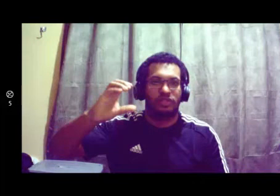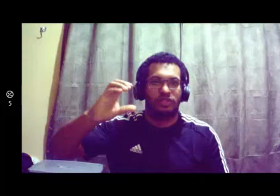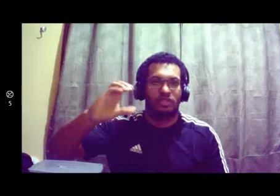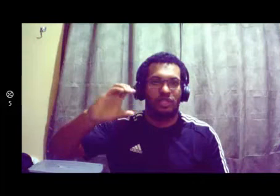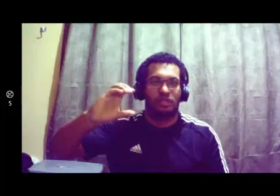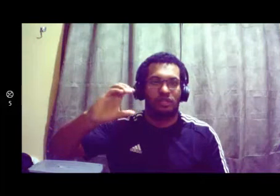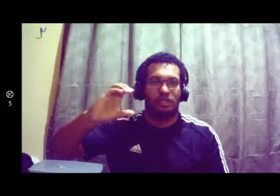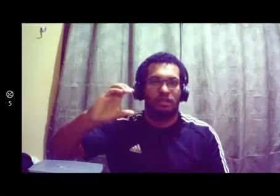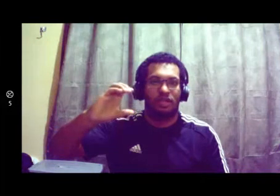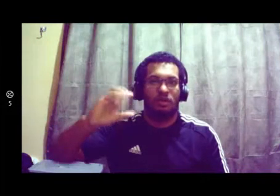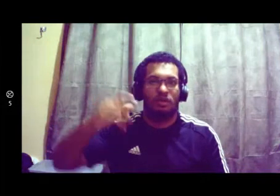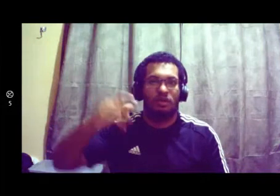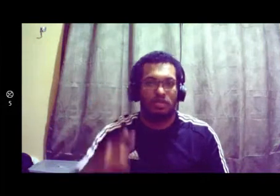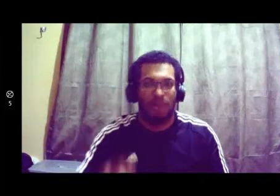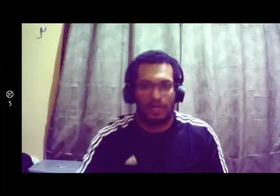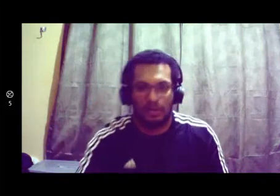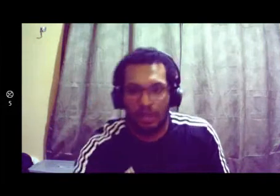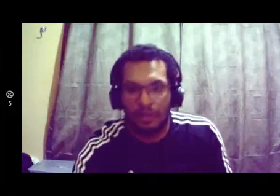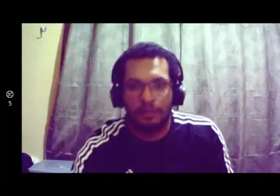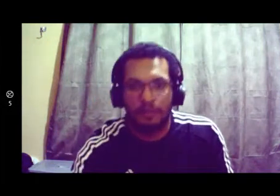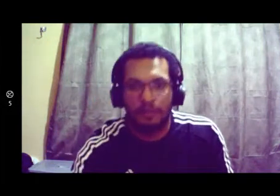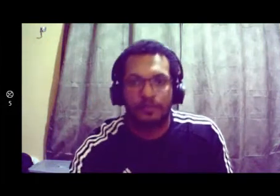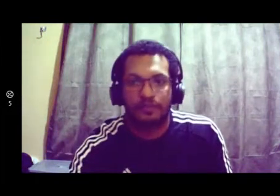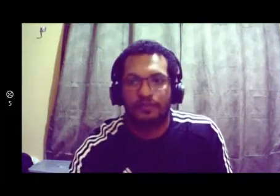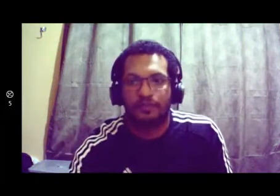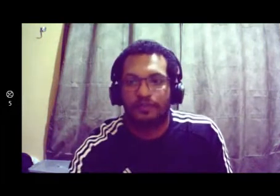C cedilha. Tá bom? Mês de março.